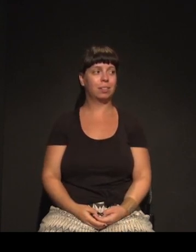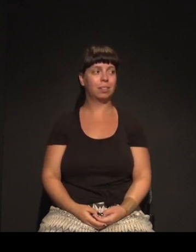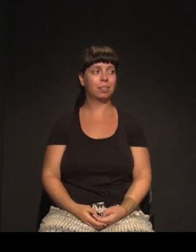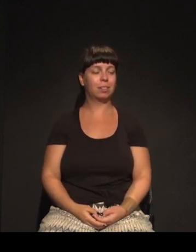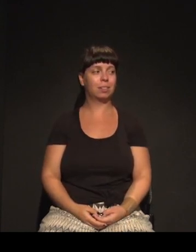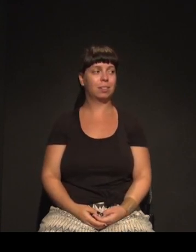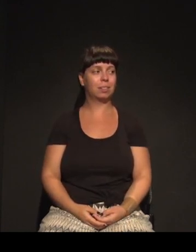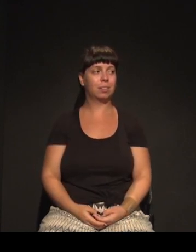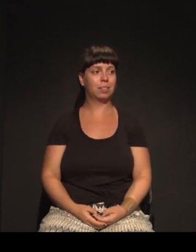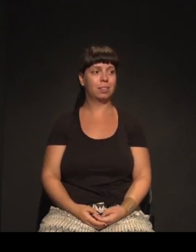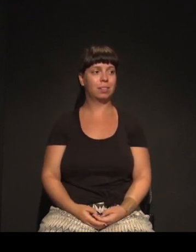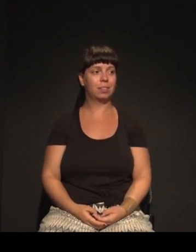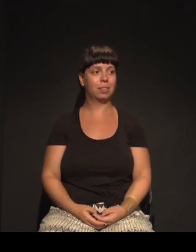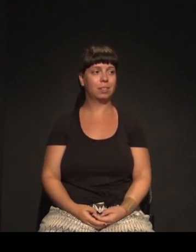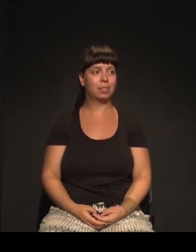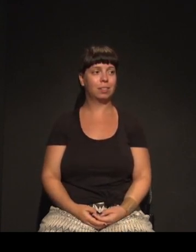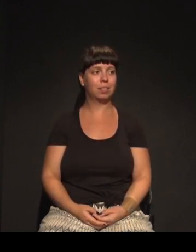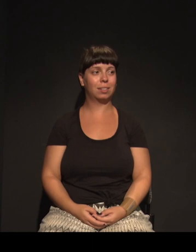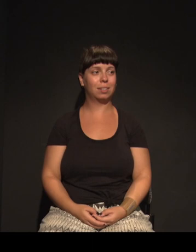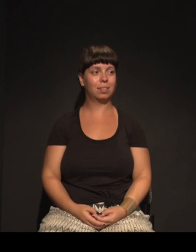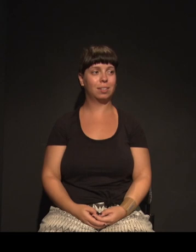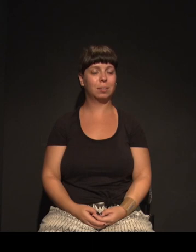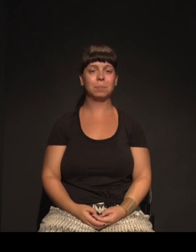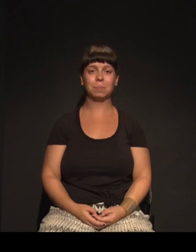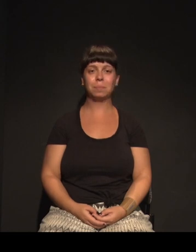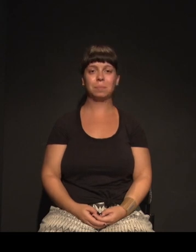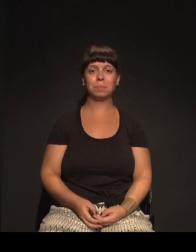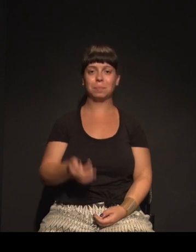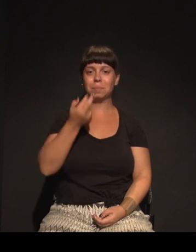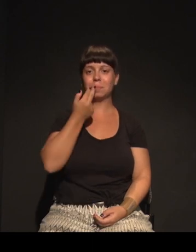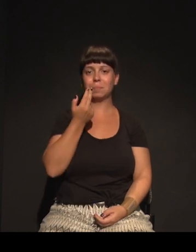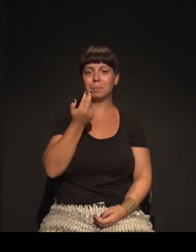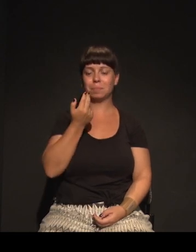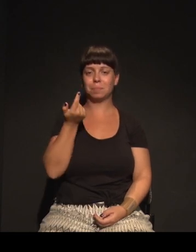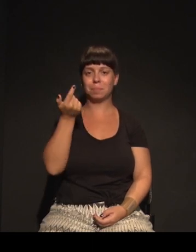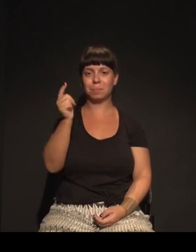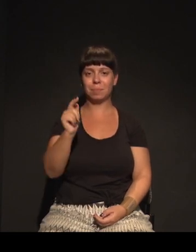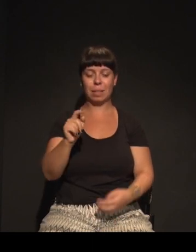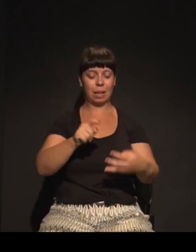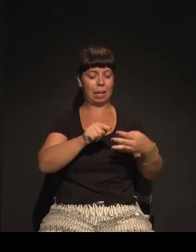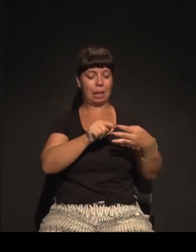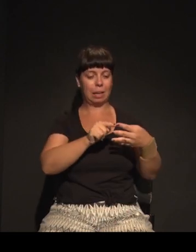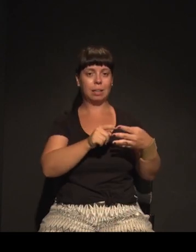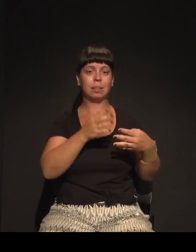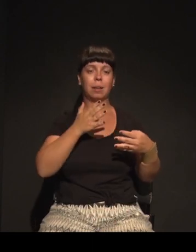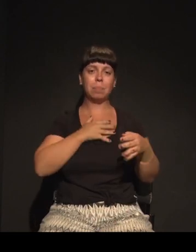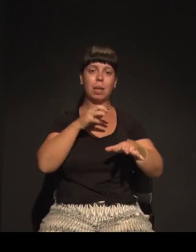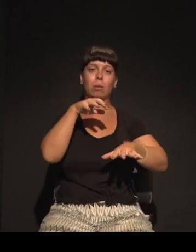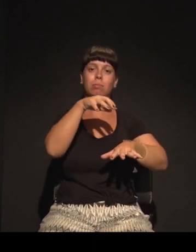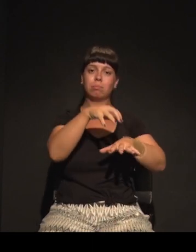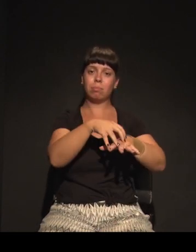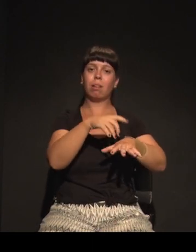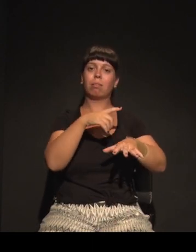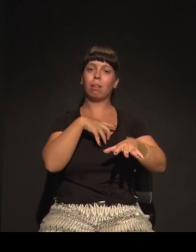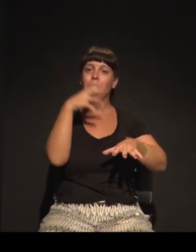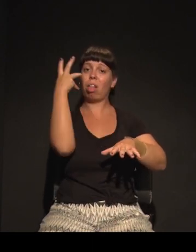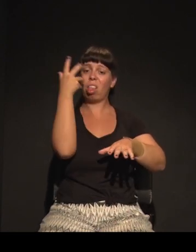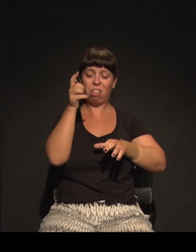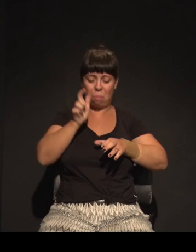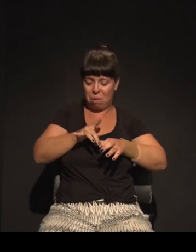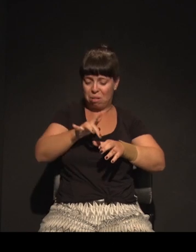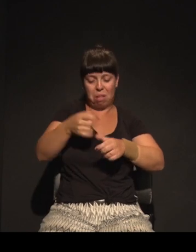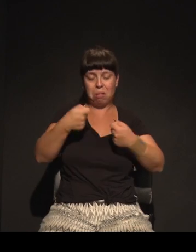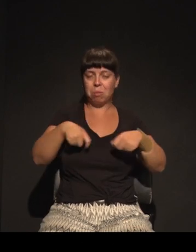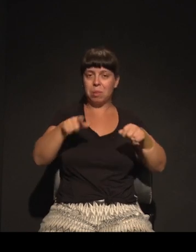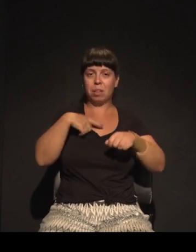anotou empurra ea grã bretanha kuan na minha aldeia tem belezas implantar eu tenho um arco ea flecha